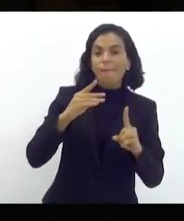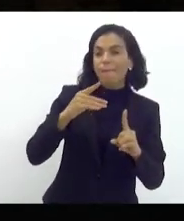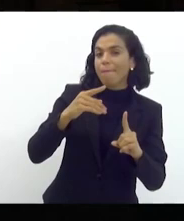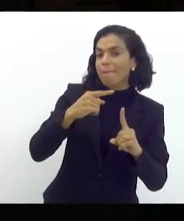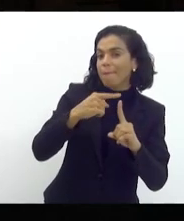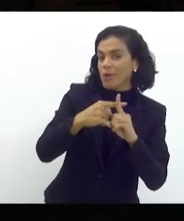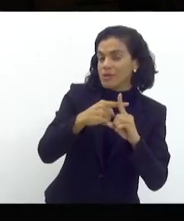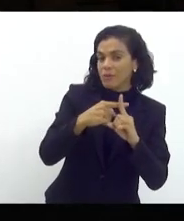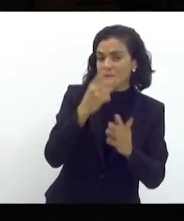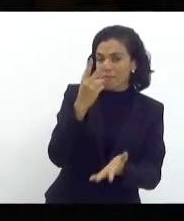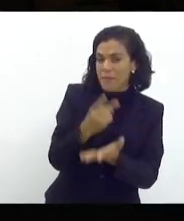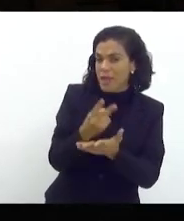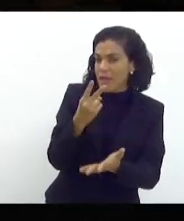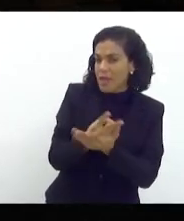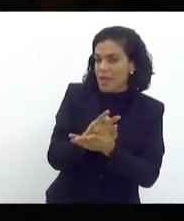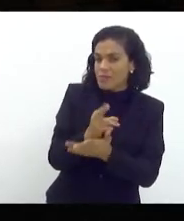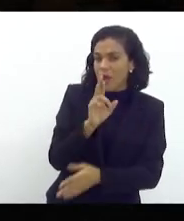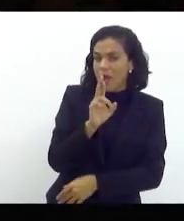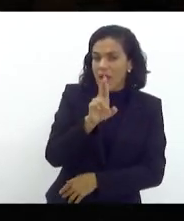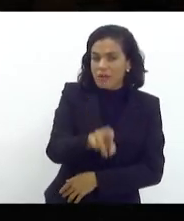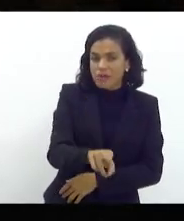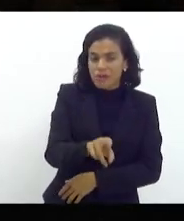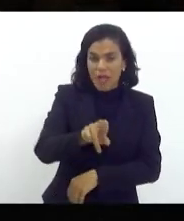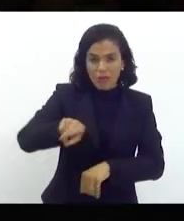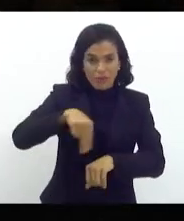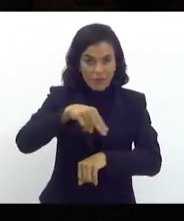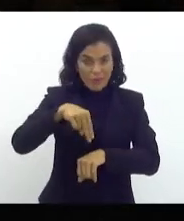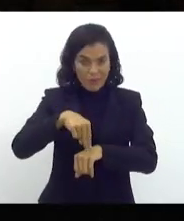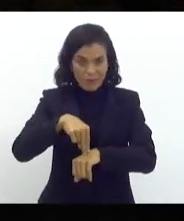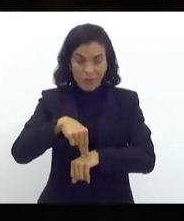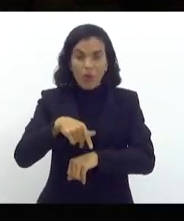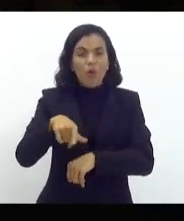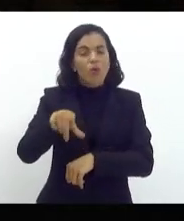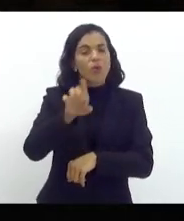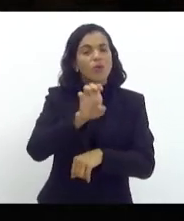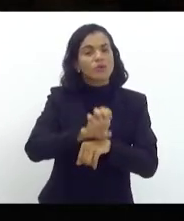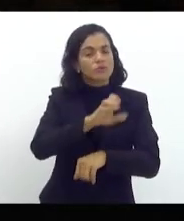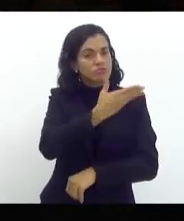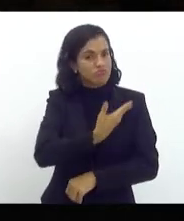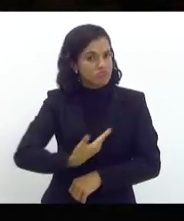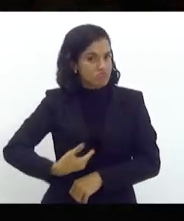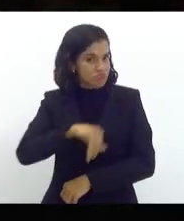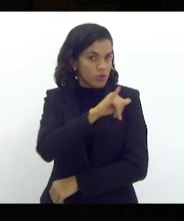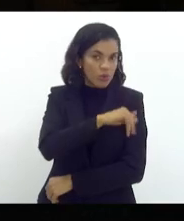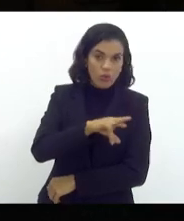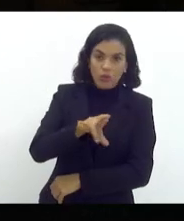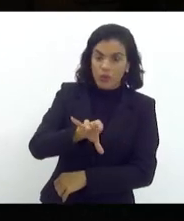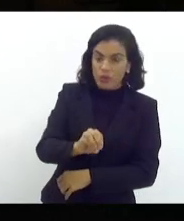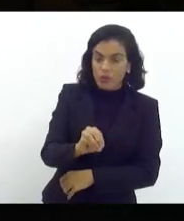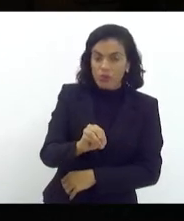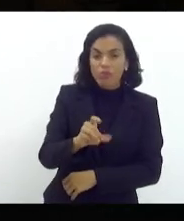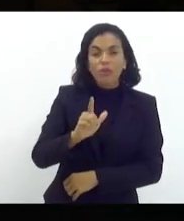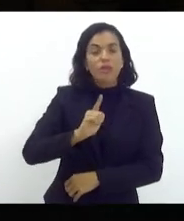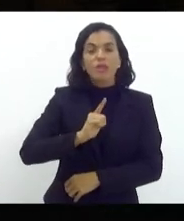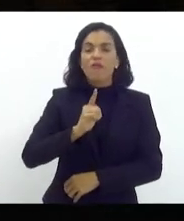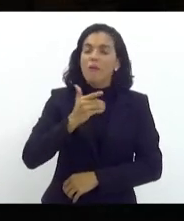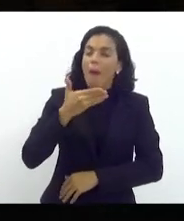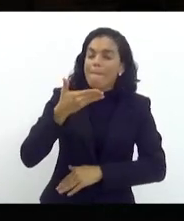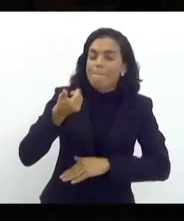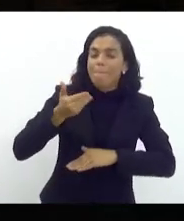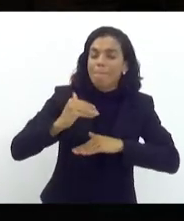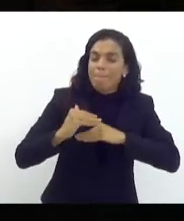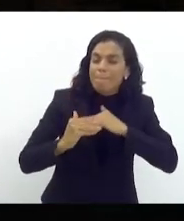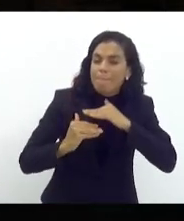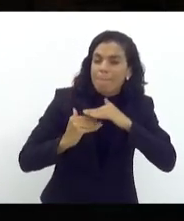resultado obtido pela união o estado do Rio de Janeiro obteve uma melhora